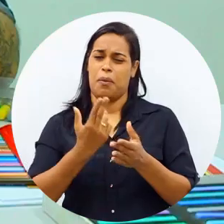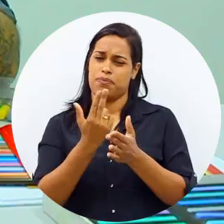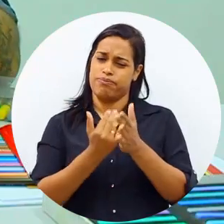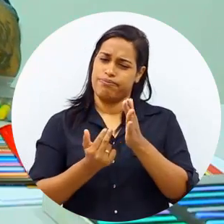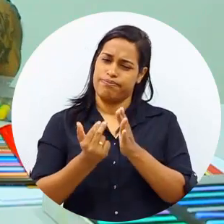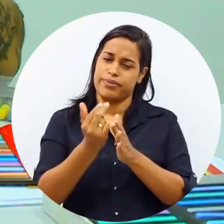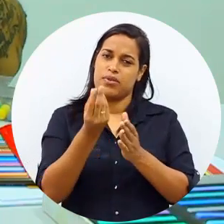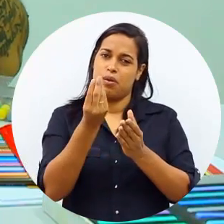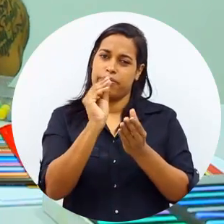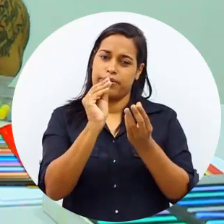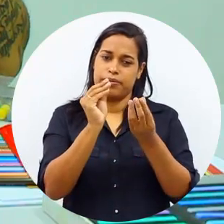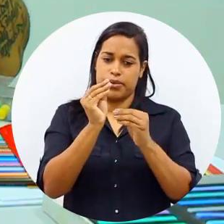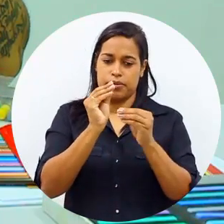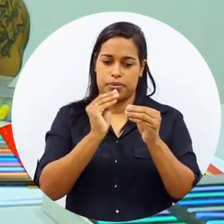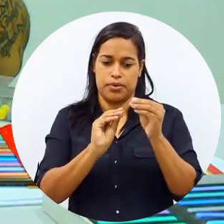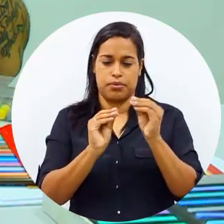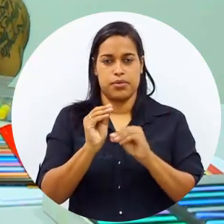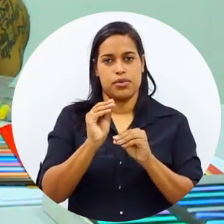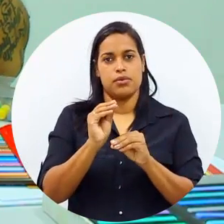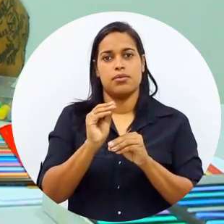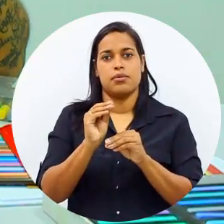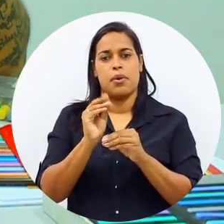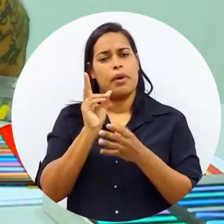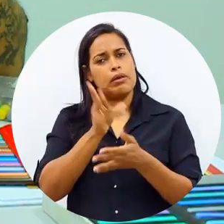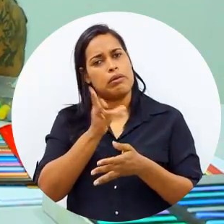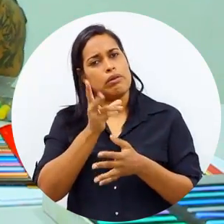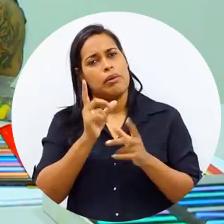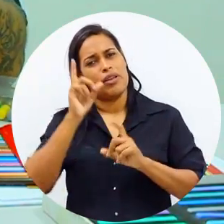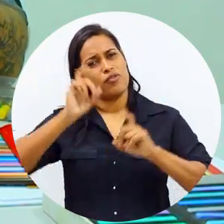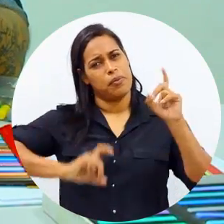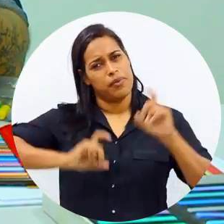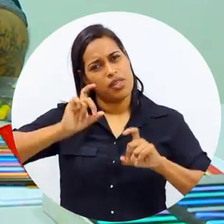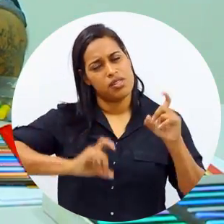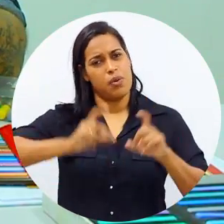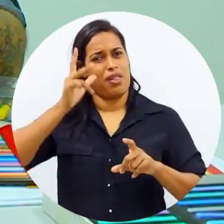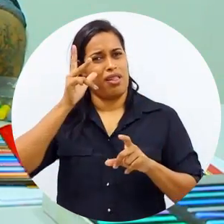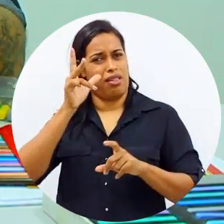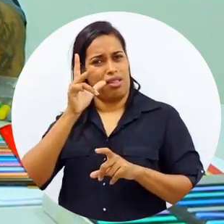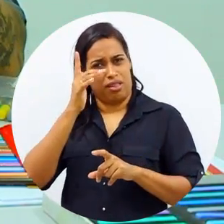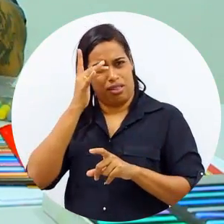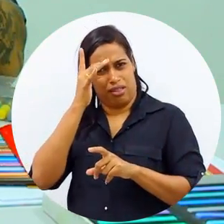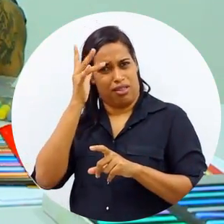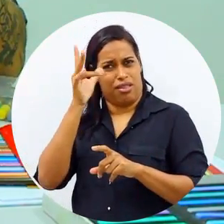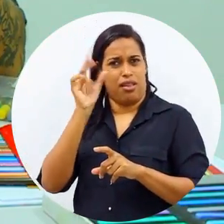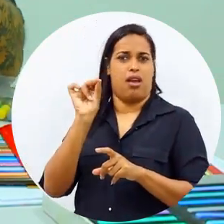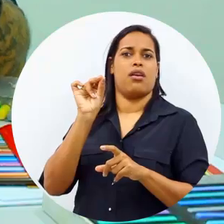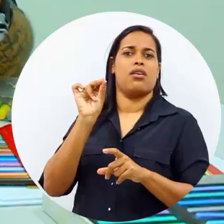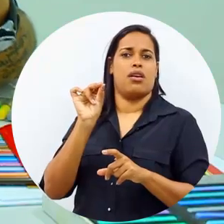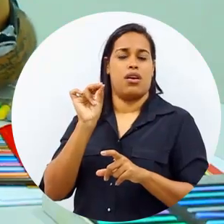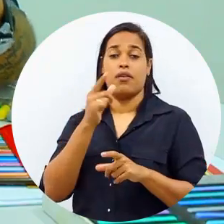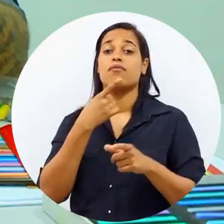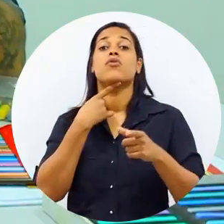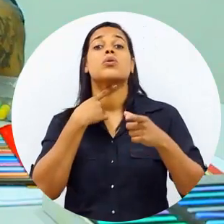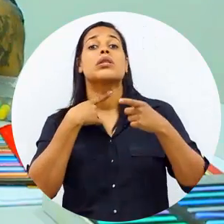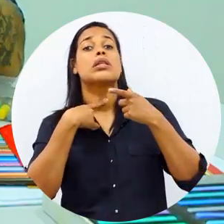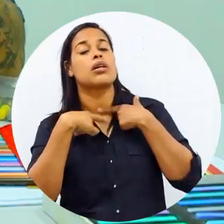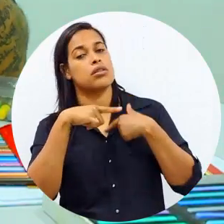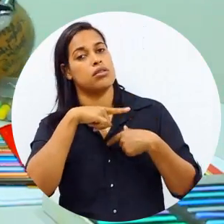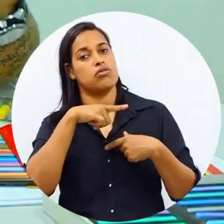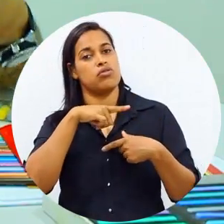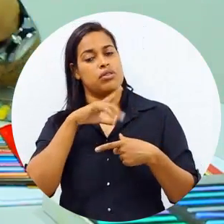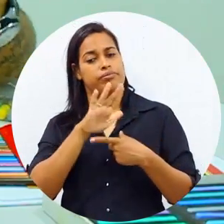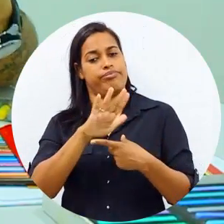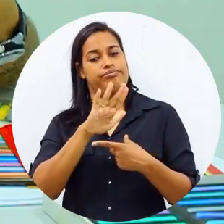compor o desenho para que ele passe a expressar uma ideia, né? O desejo que a gente tem